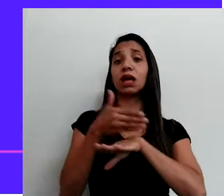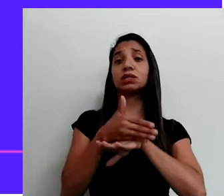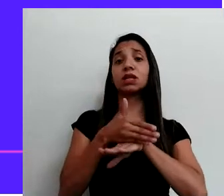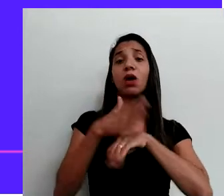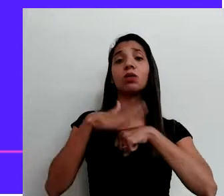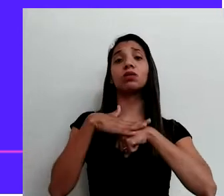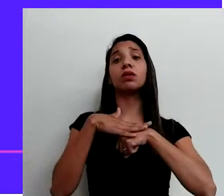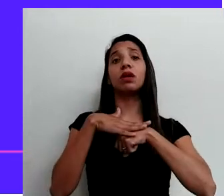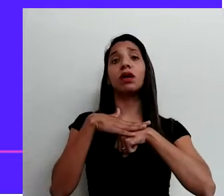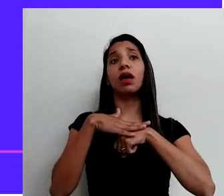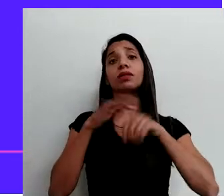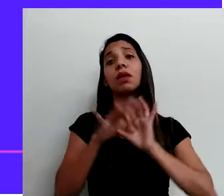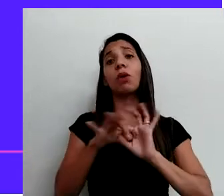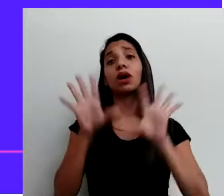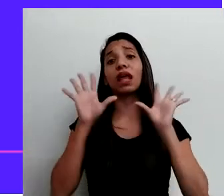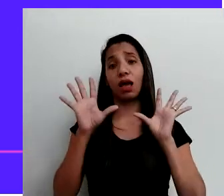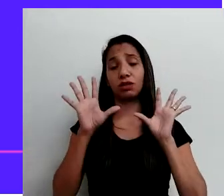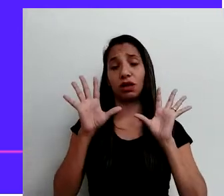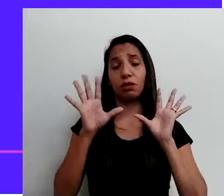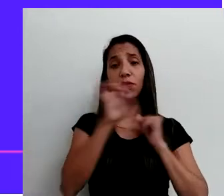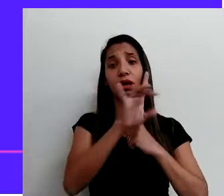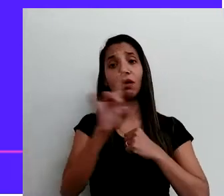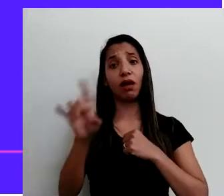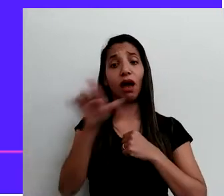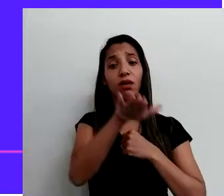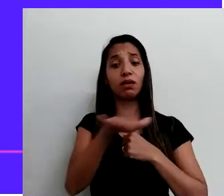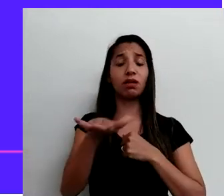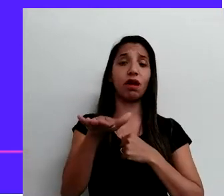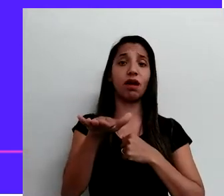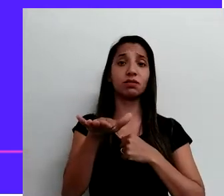lá, as pessoas tomarem